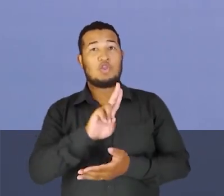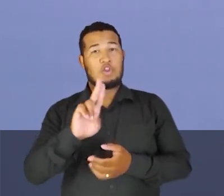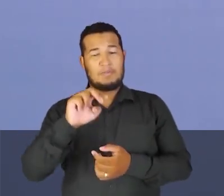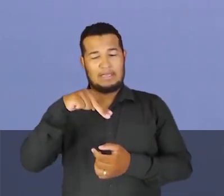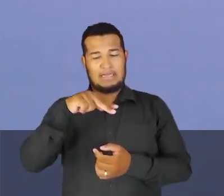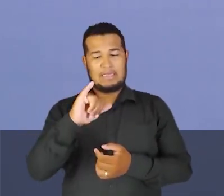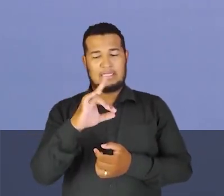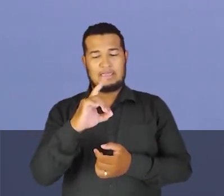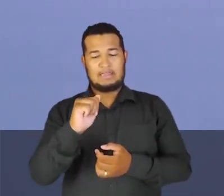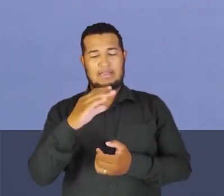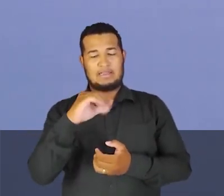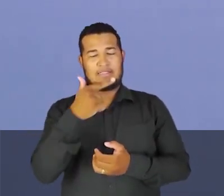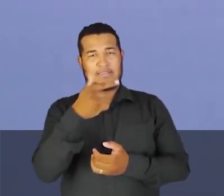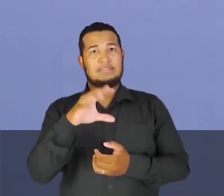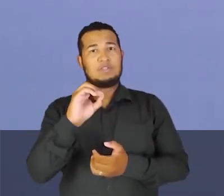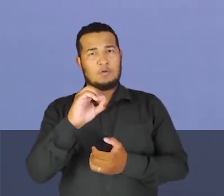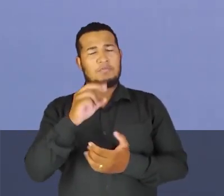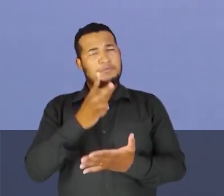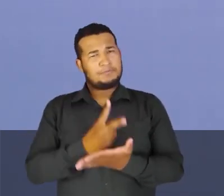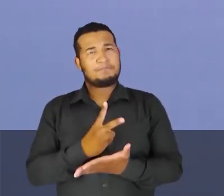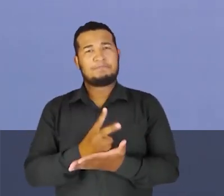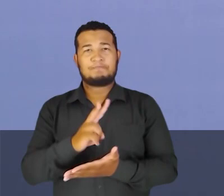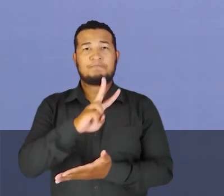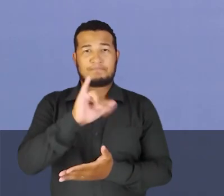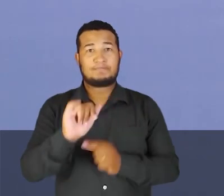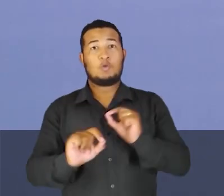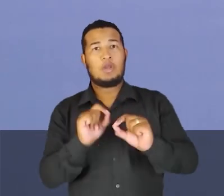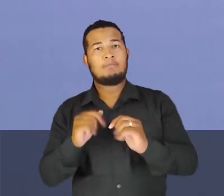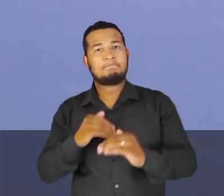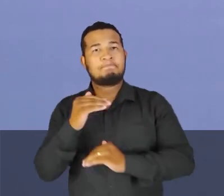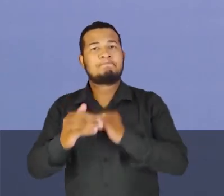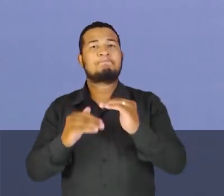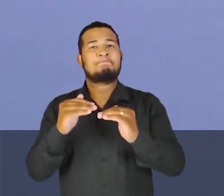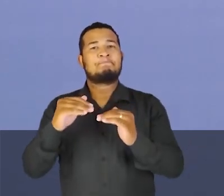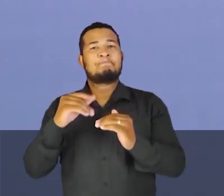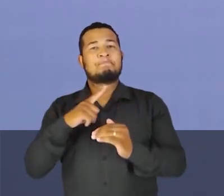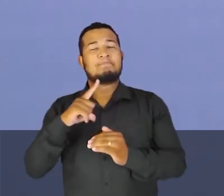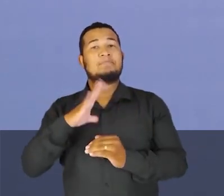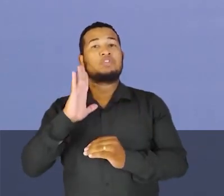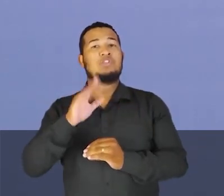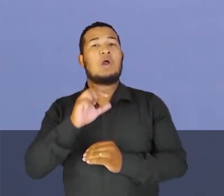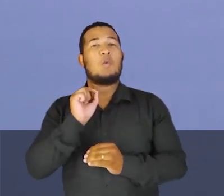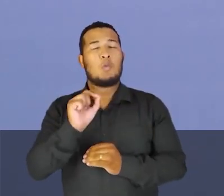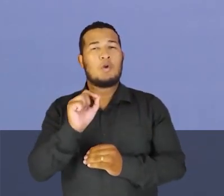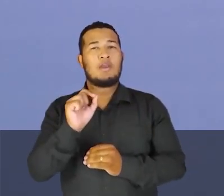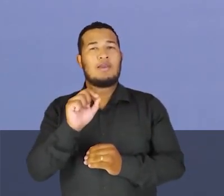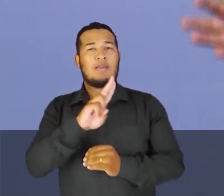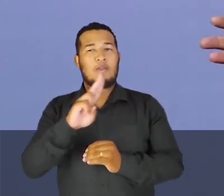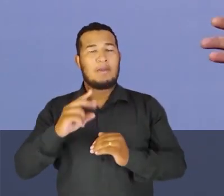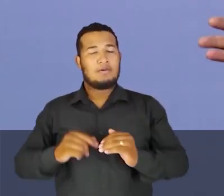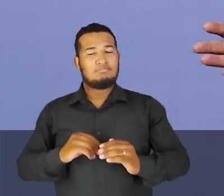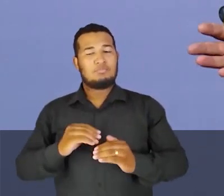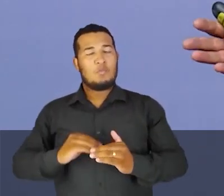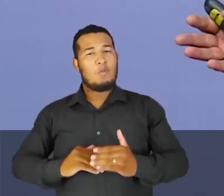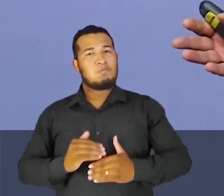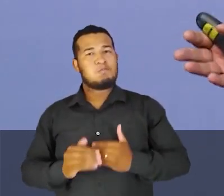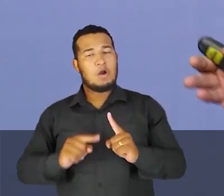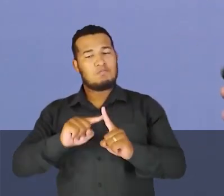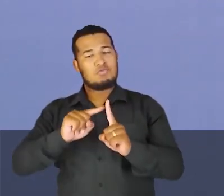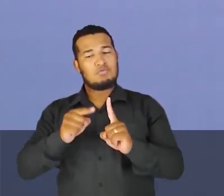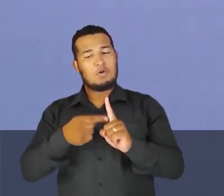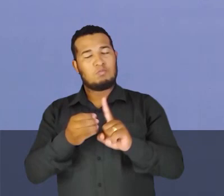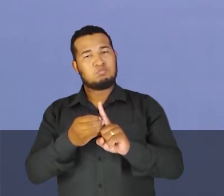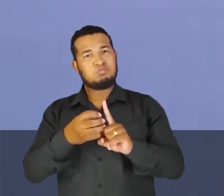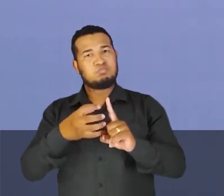nidação, e lá vai dar continuidade ao processo conhecido como desenvolvimento embrionário.